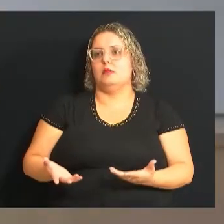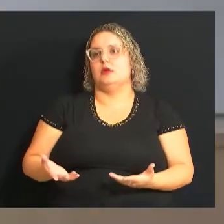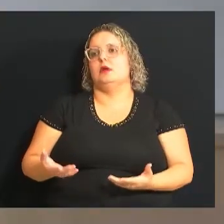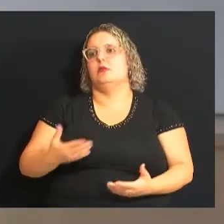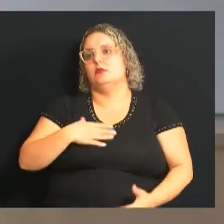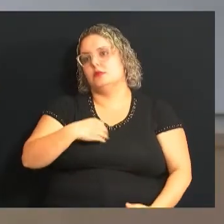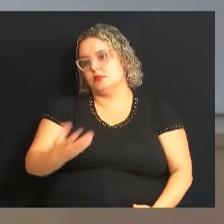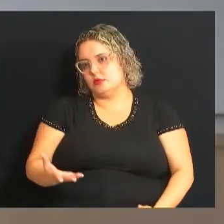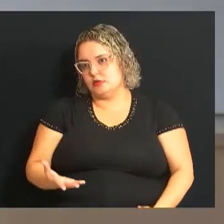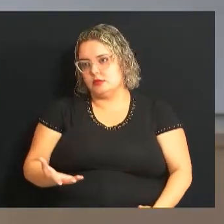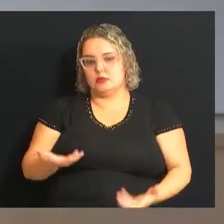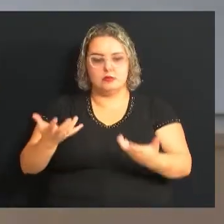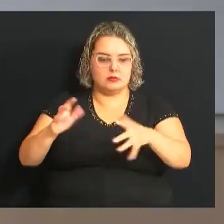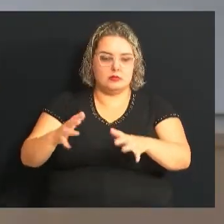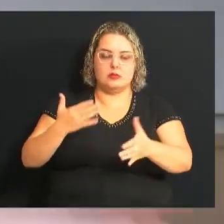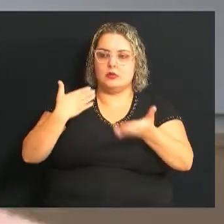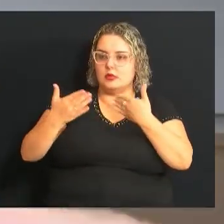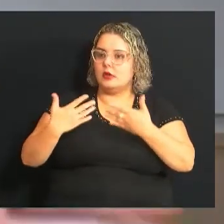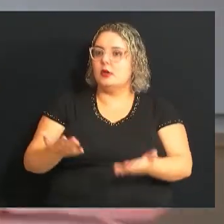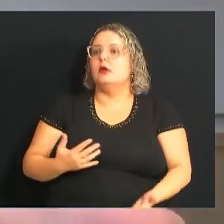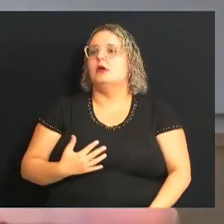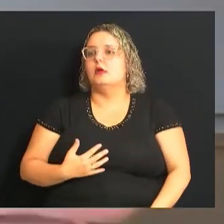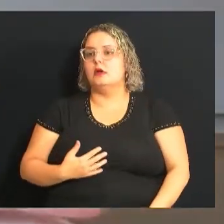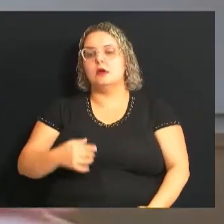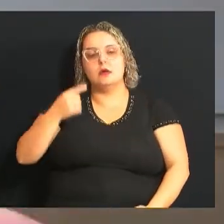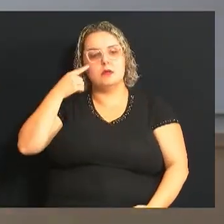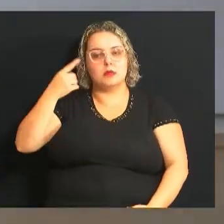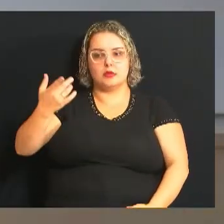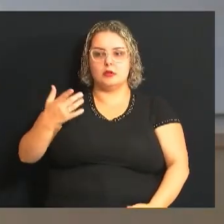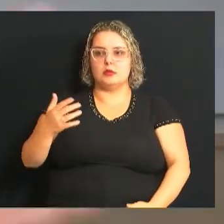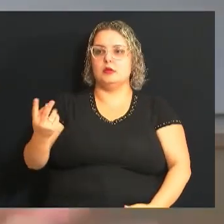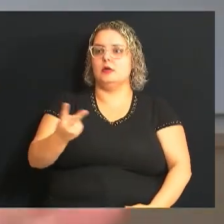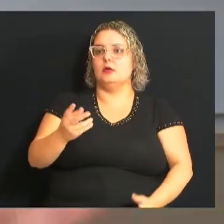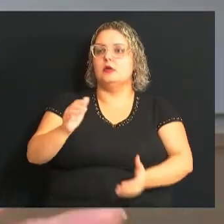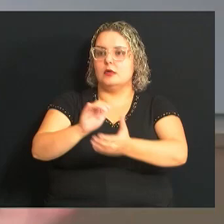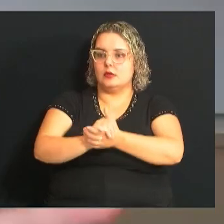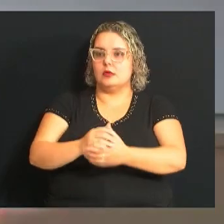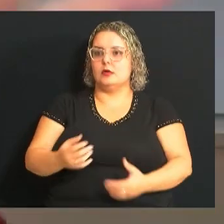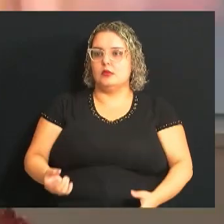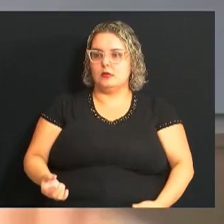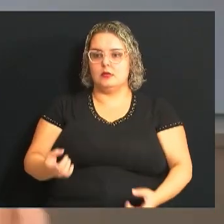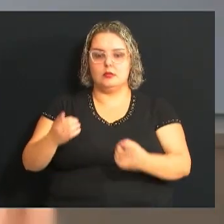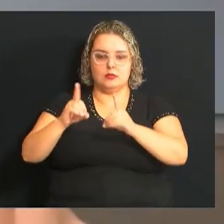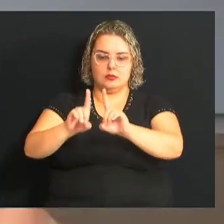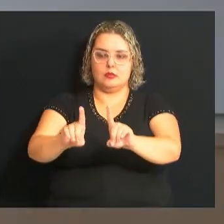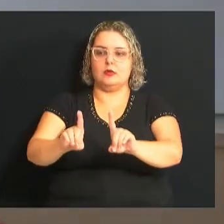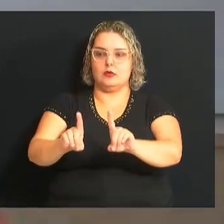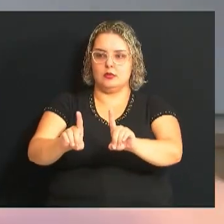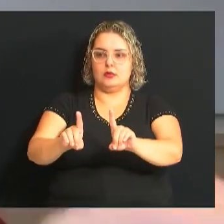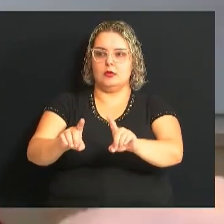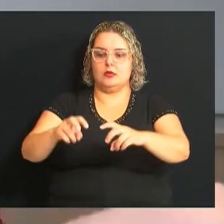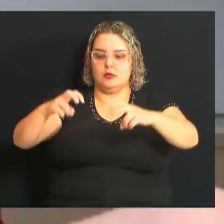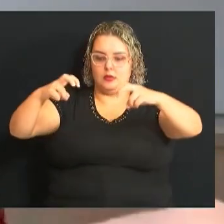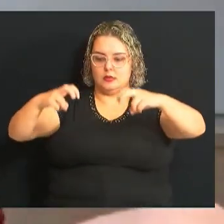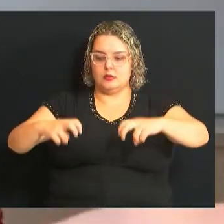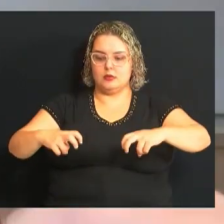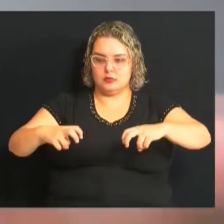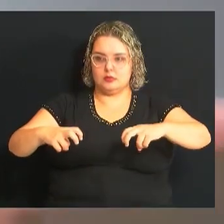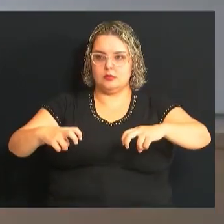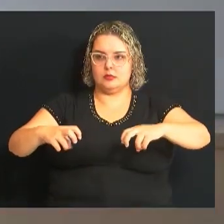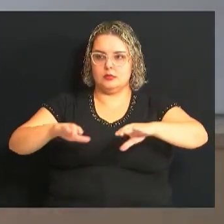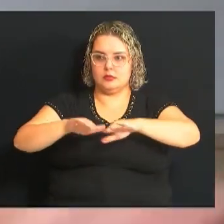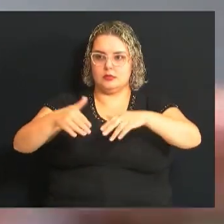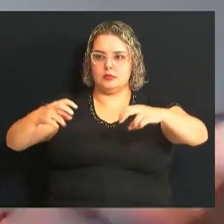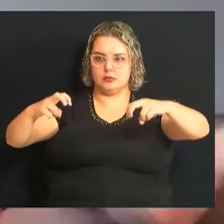elas vão teclar. O ideal, sabe, é aquele casal que os americanos chamam casal kitchen table. É o casal que senta na mesa da cozinha e